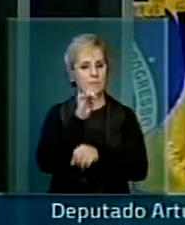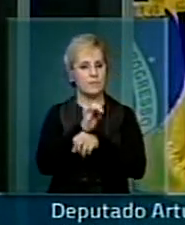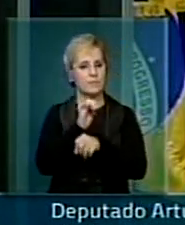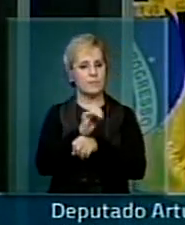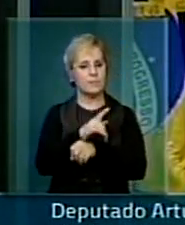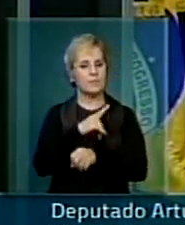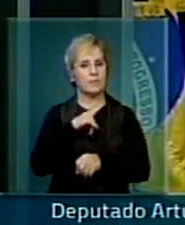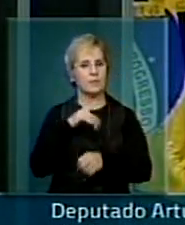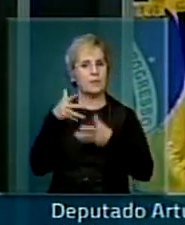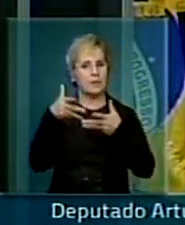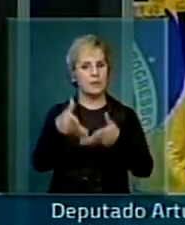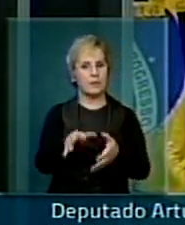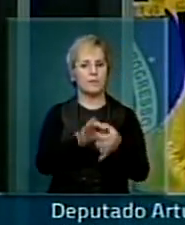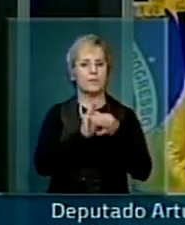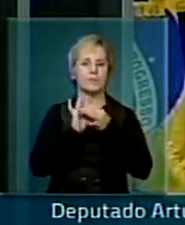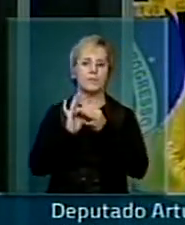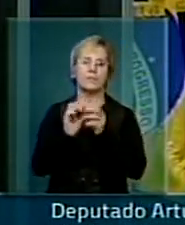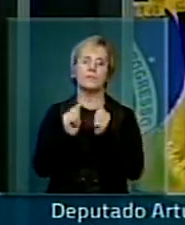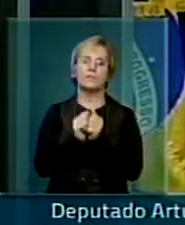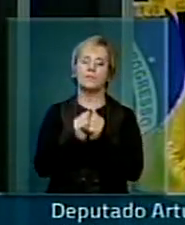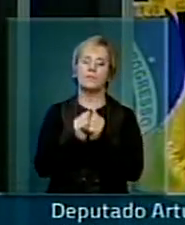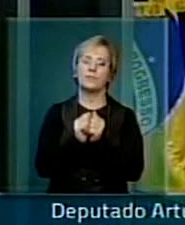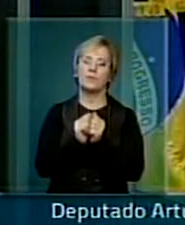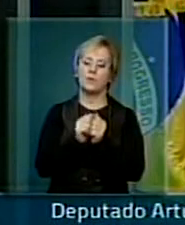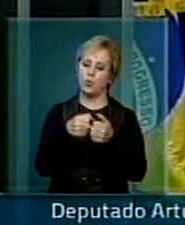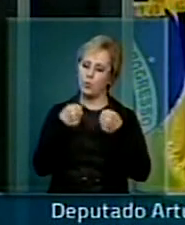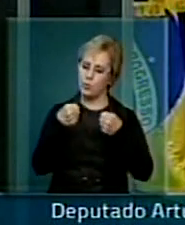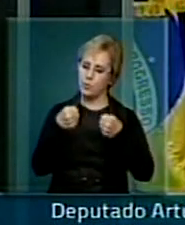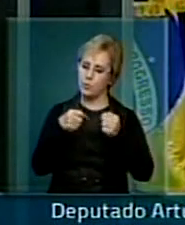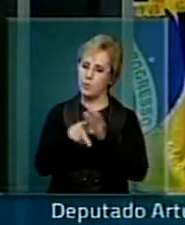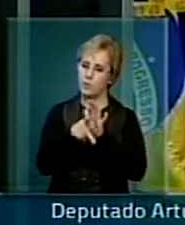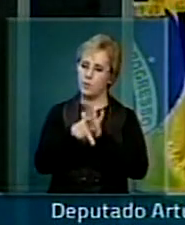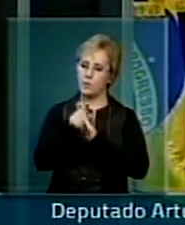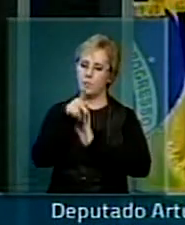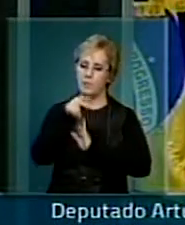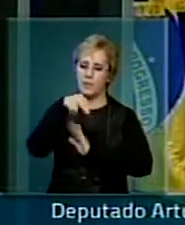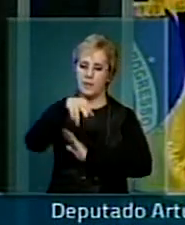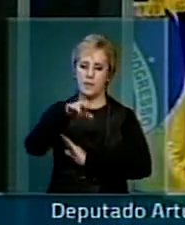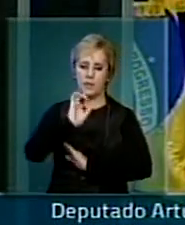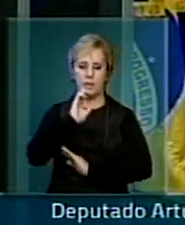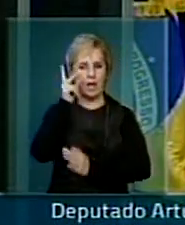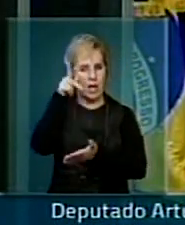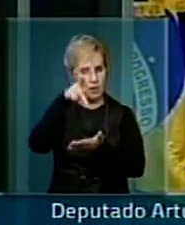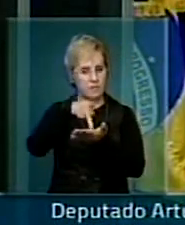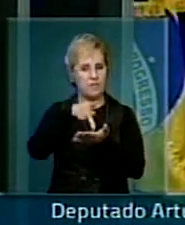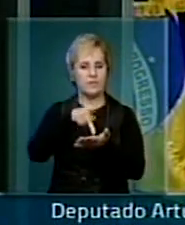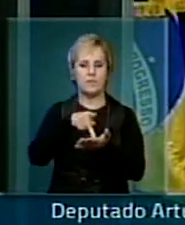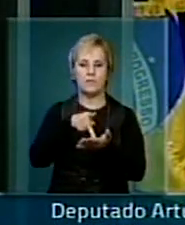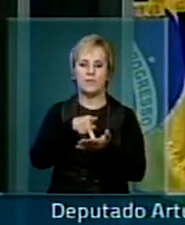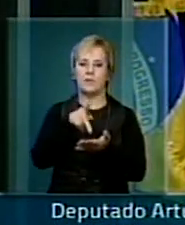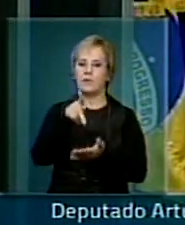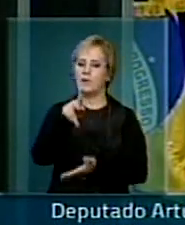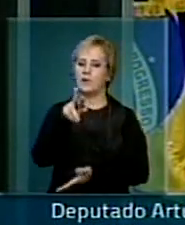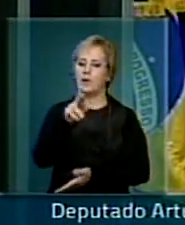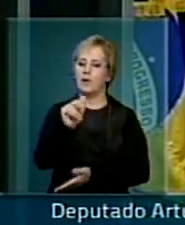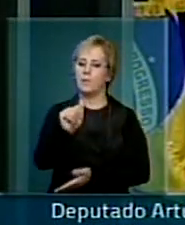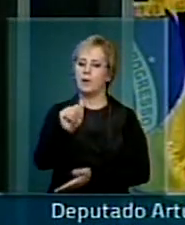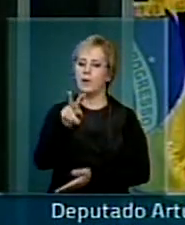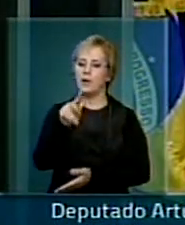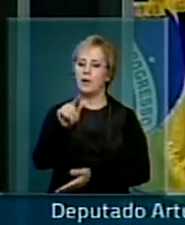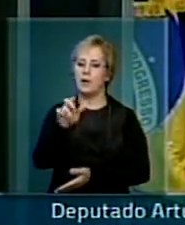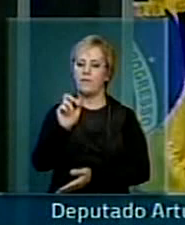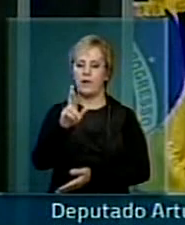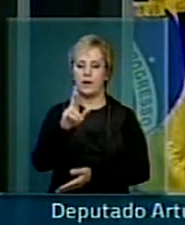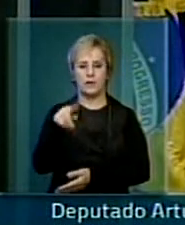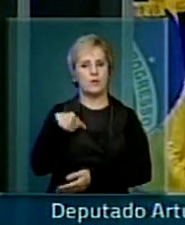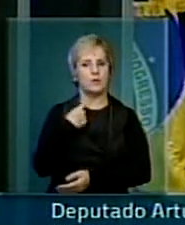estão articulados no chamado movimento PNE para Valer. E nós recebemos das